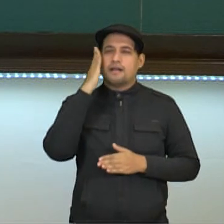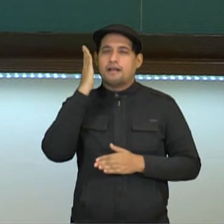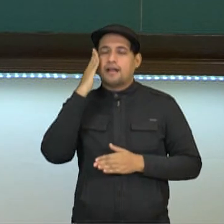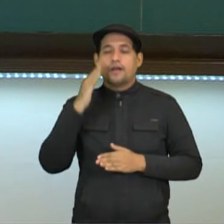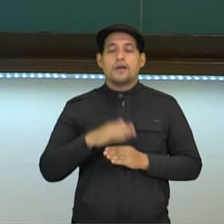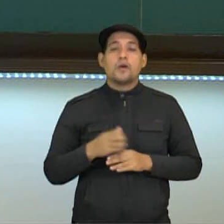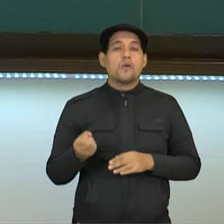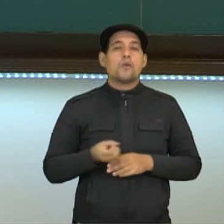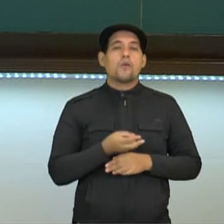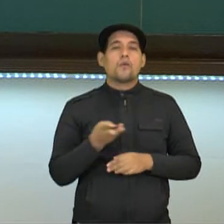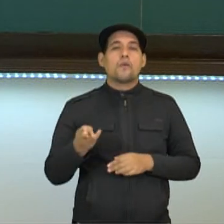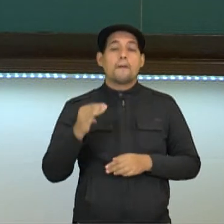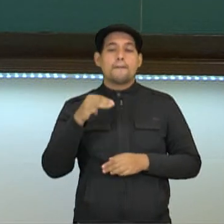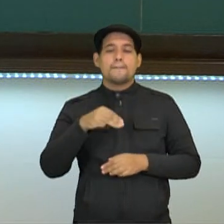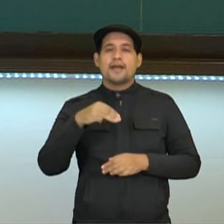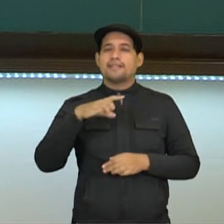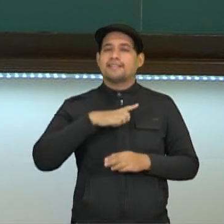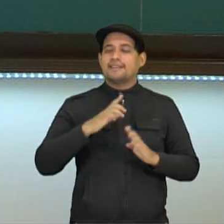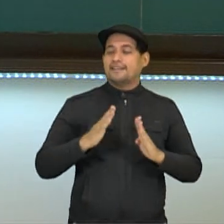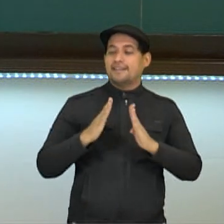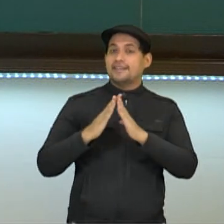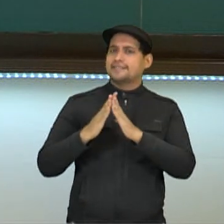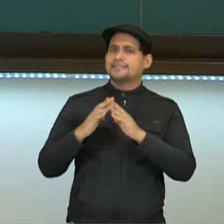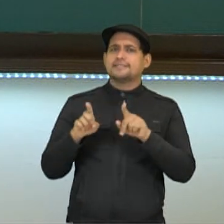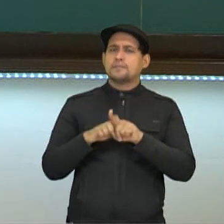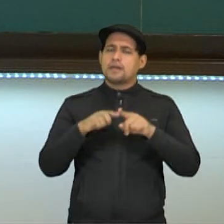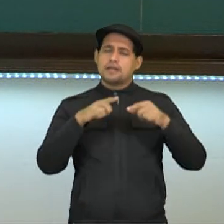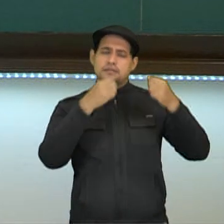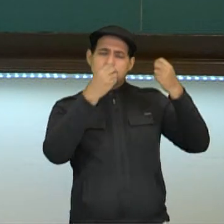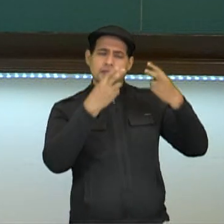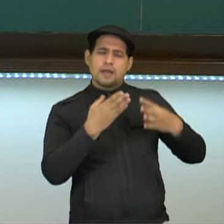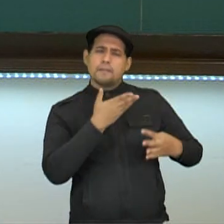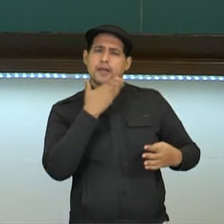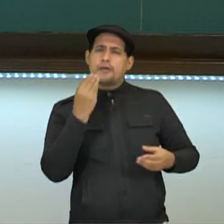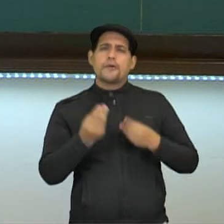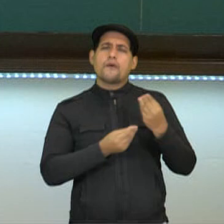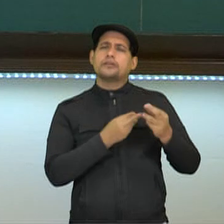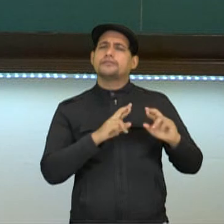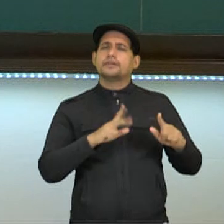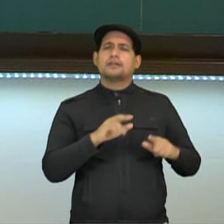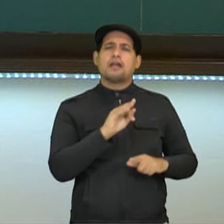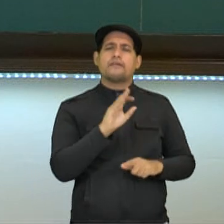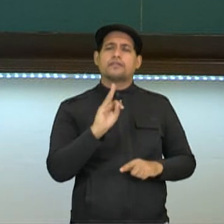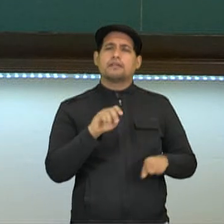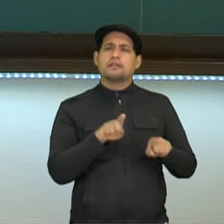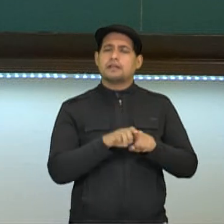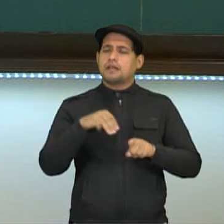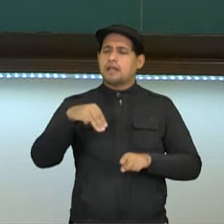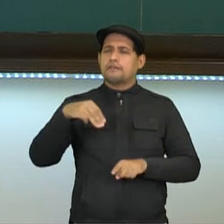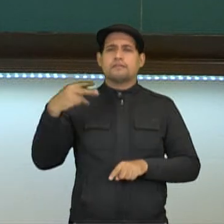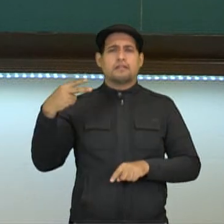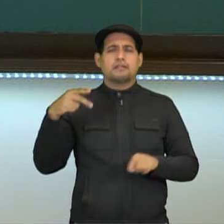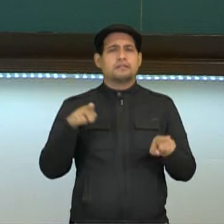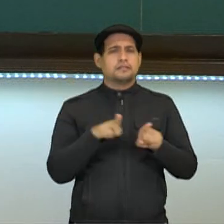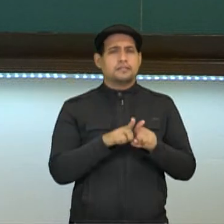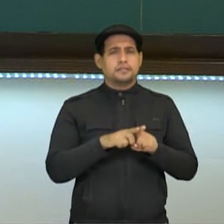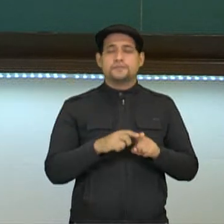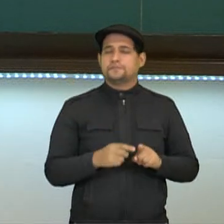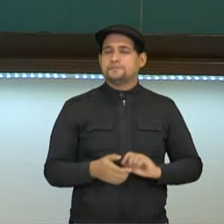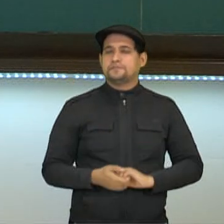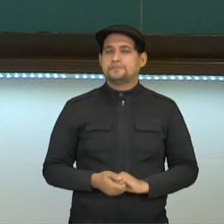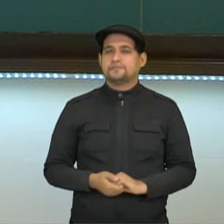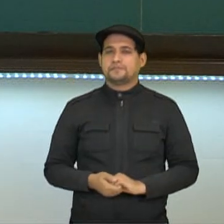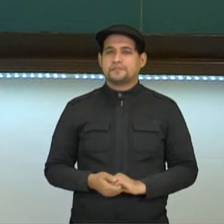saber quantos metros tem aquela casa e ele te explicar melhor aí sobre a questão das medidas em